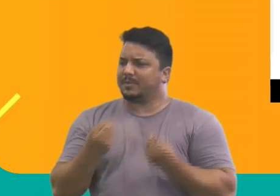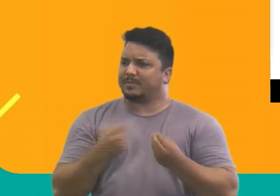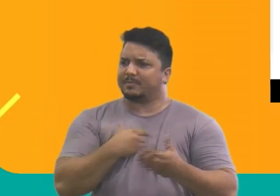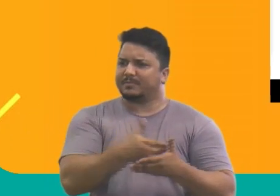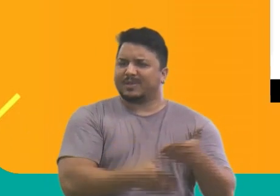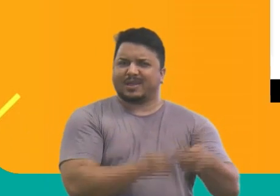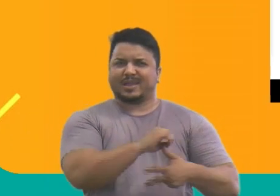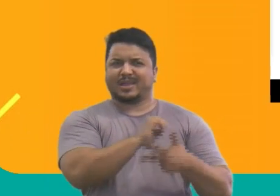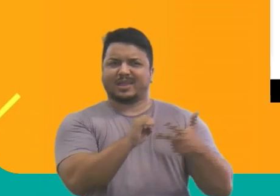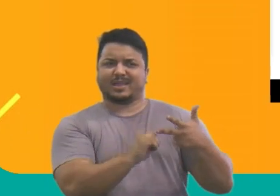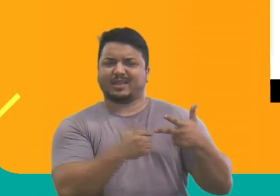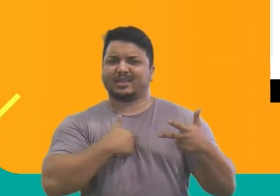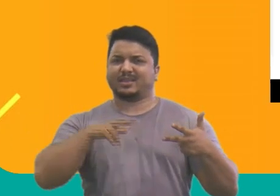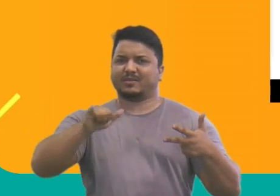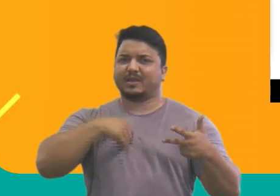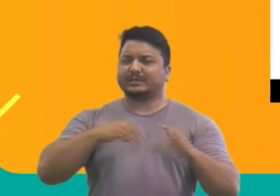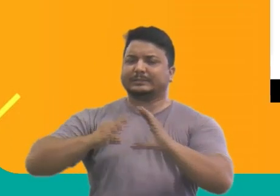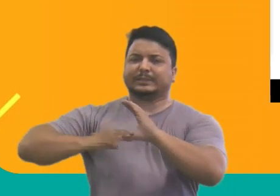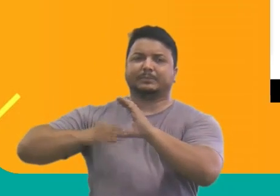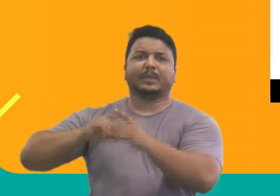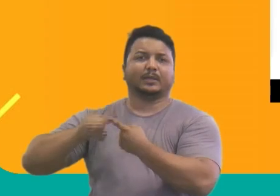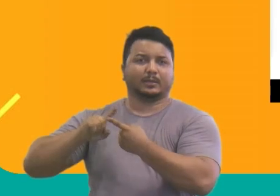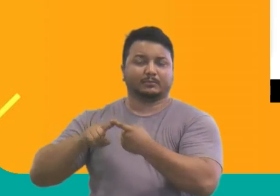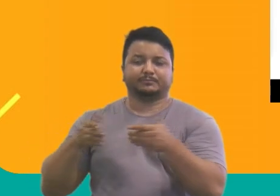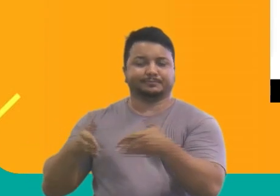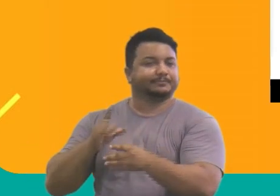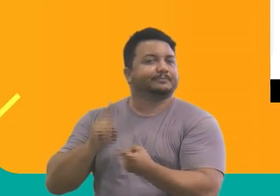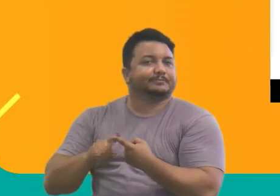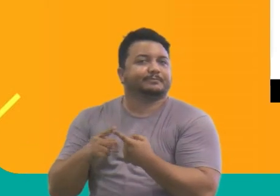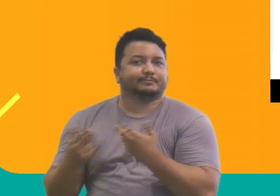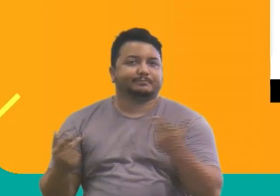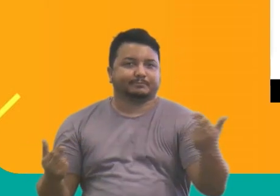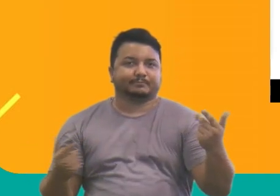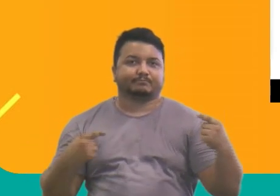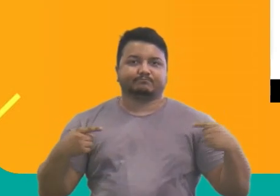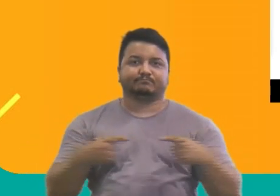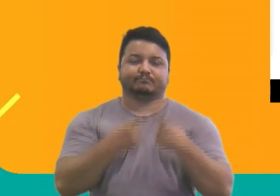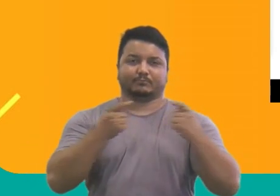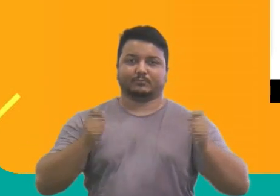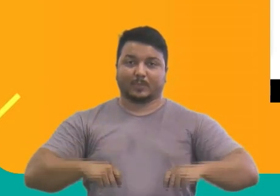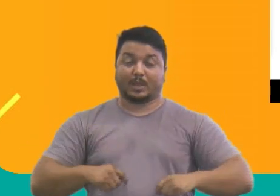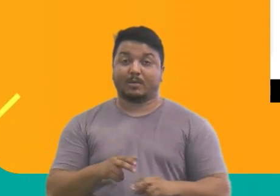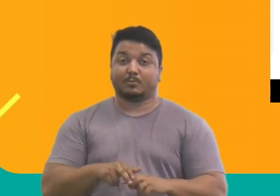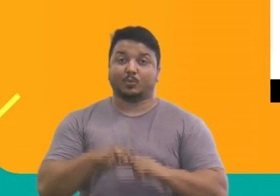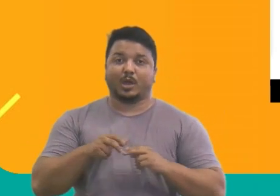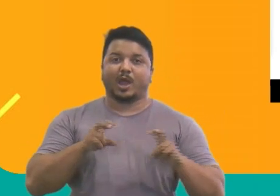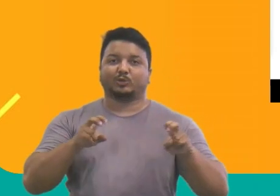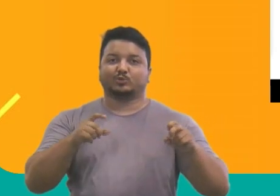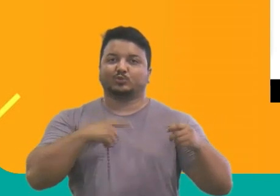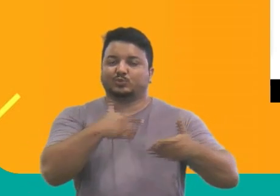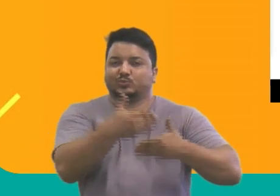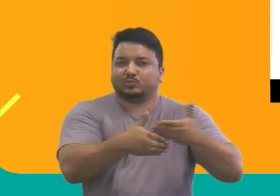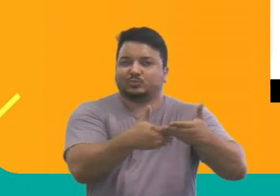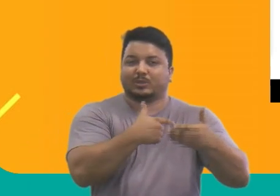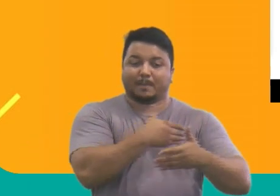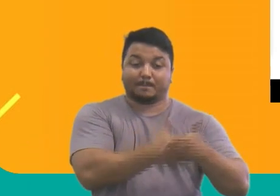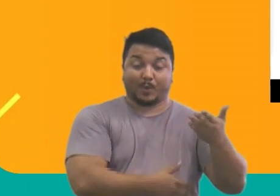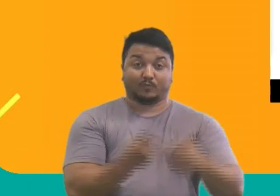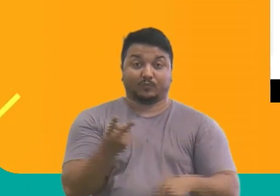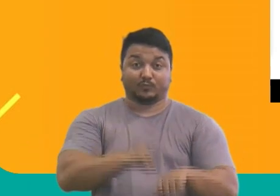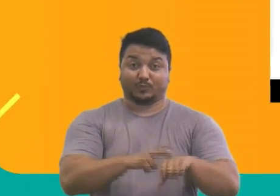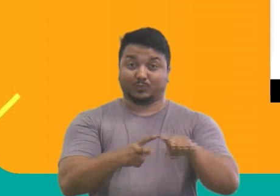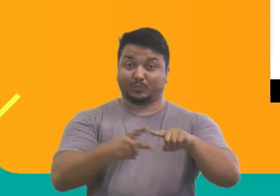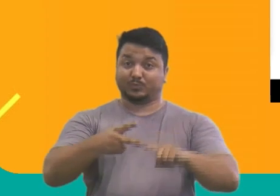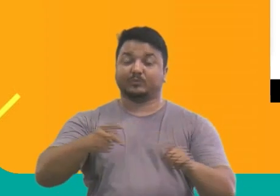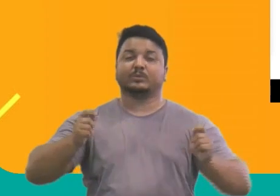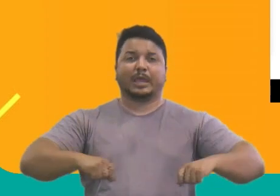que pensa, vou fazer o S também, tá lá, o mesmo eixo. Então, é um assunto que você vai estudar para as duas provas, e